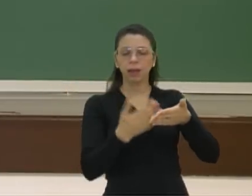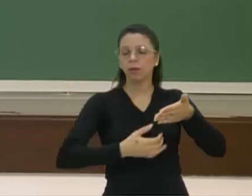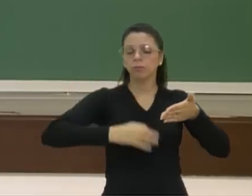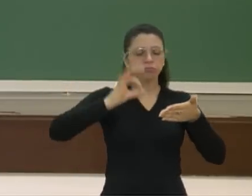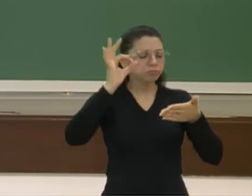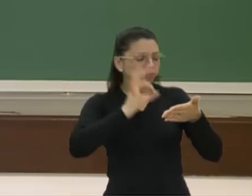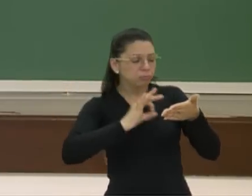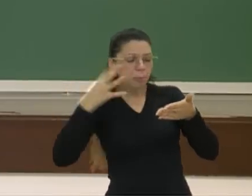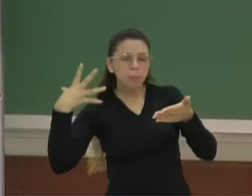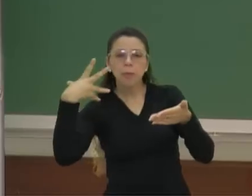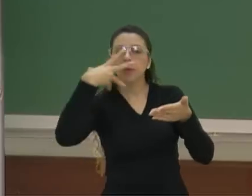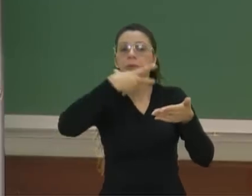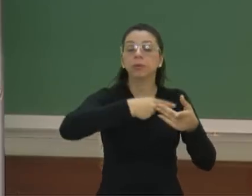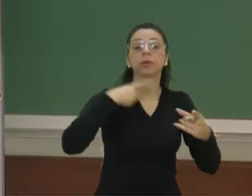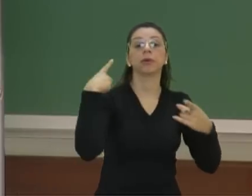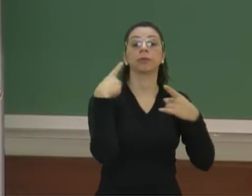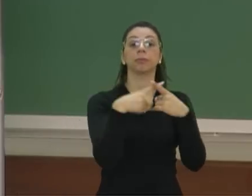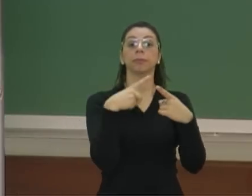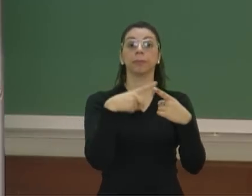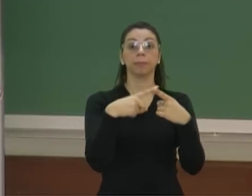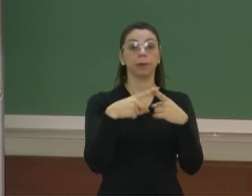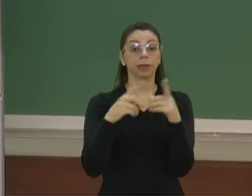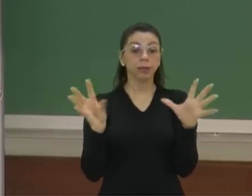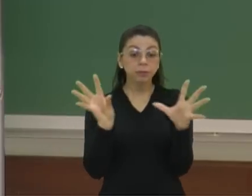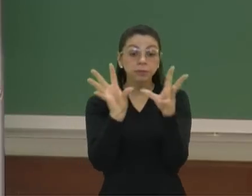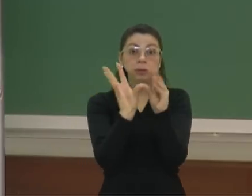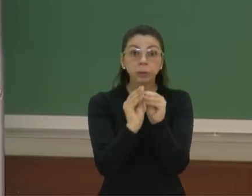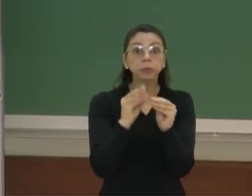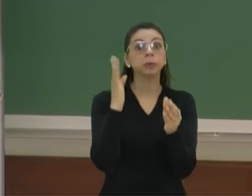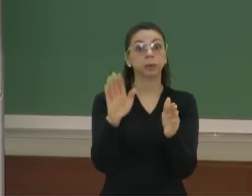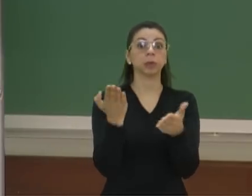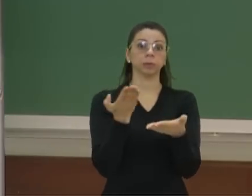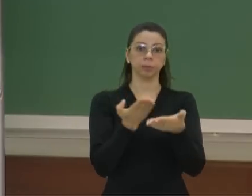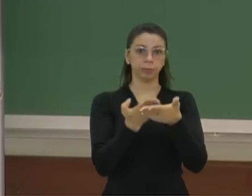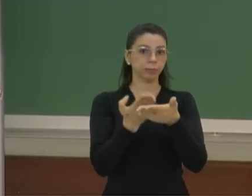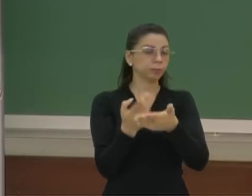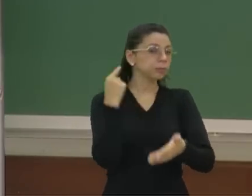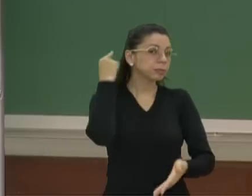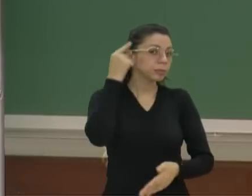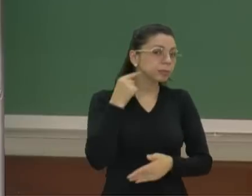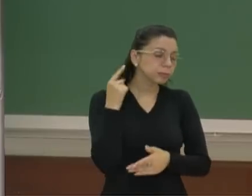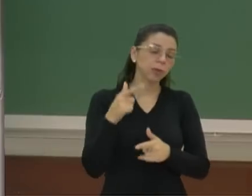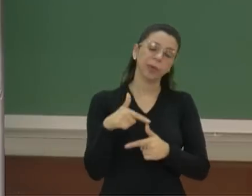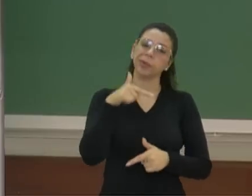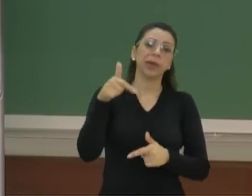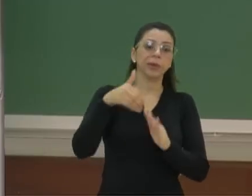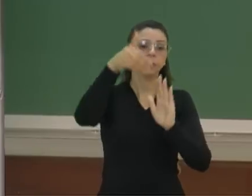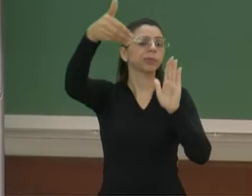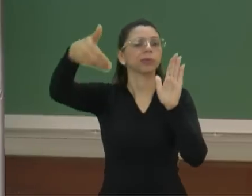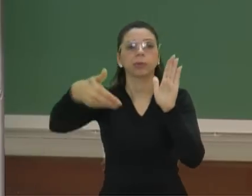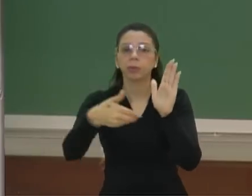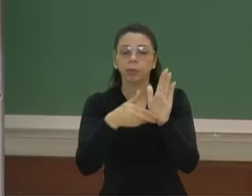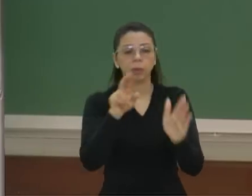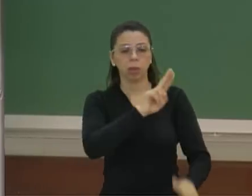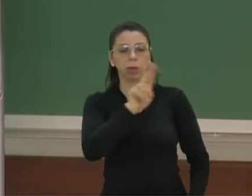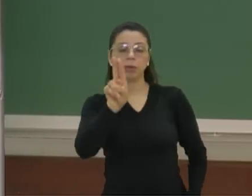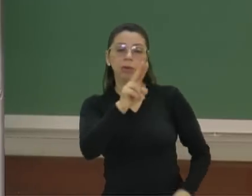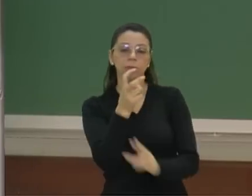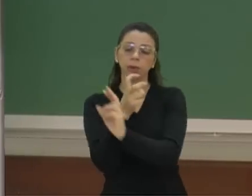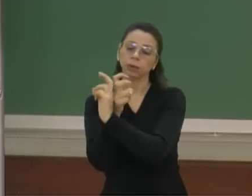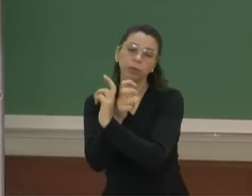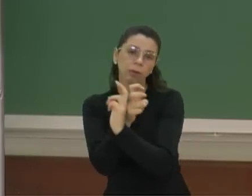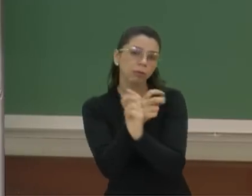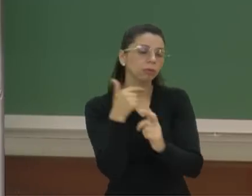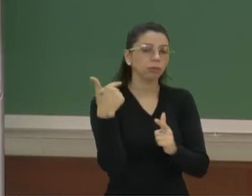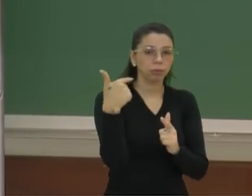bem organizado, porque ele é um resumo de tudo que a gente viu sobre audição. Ele não tem tudo, né? Ele não tem o nome dos